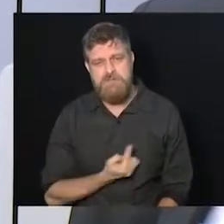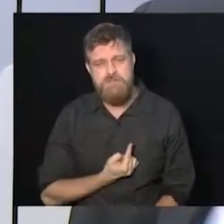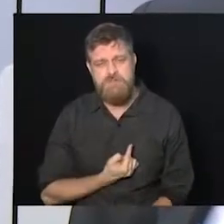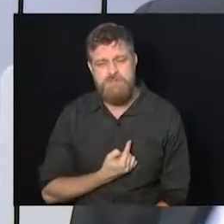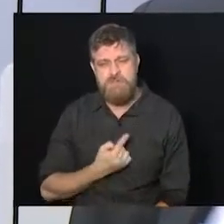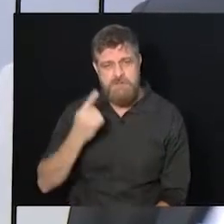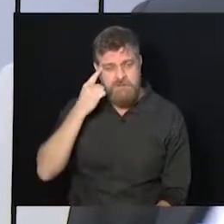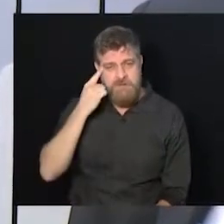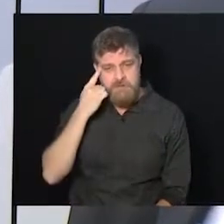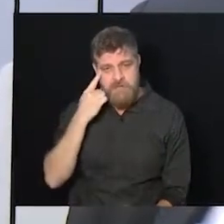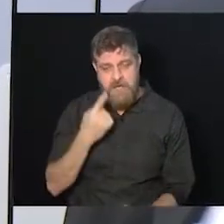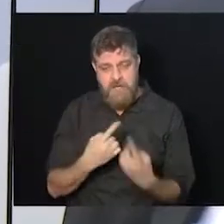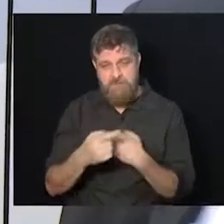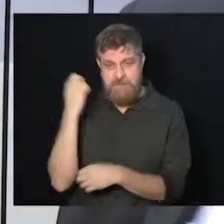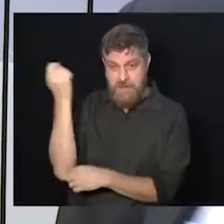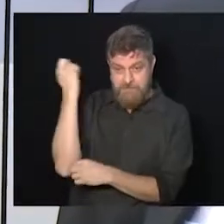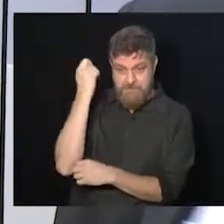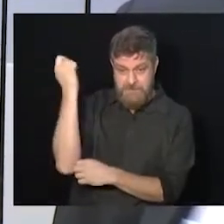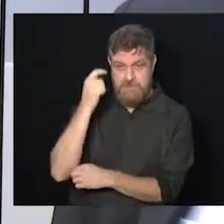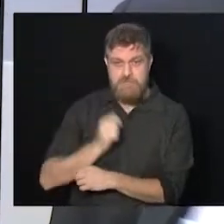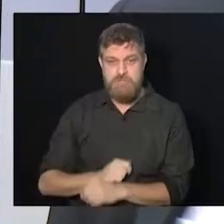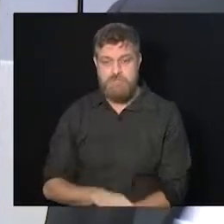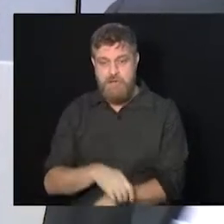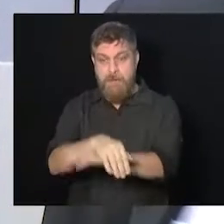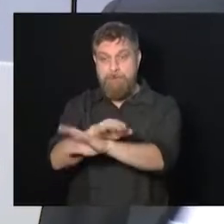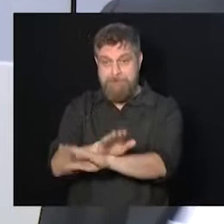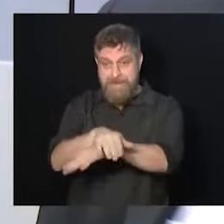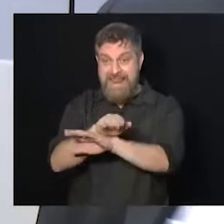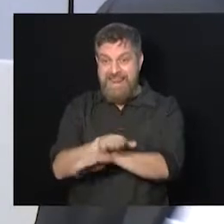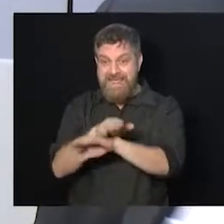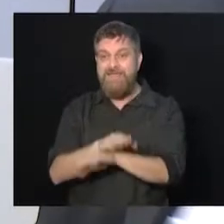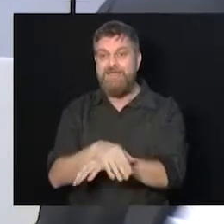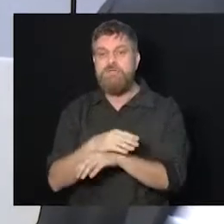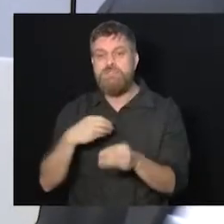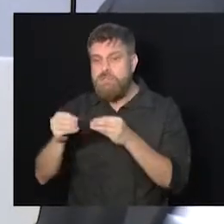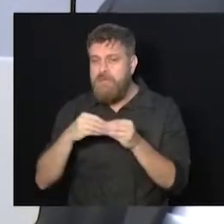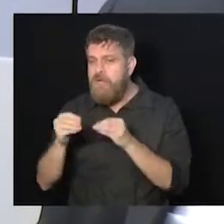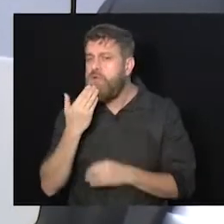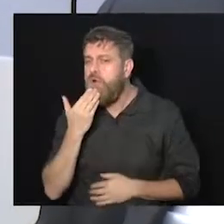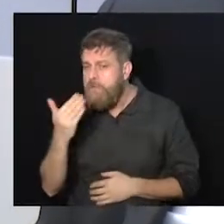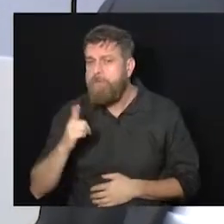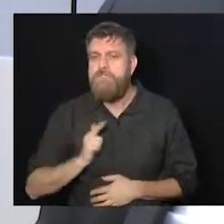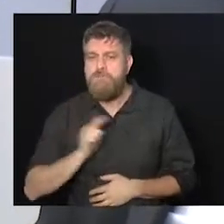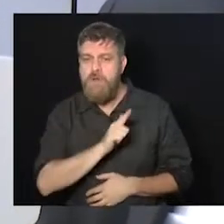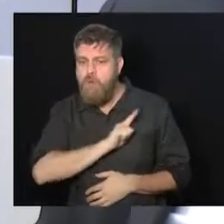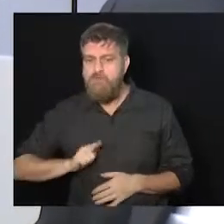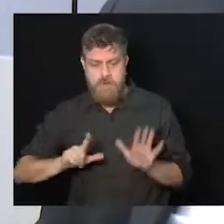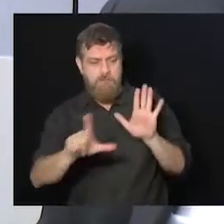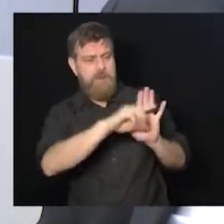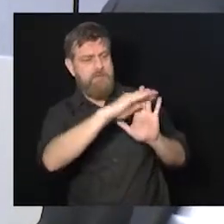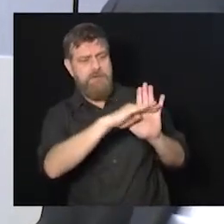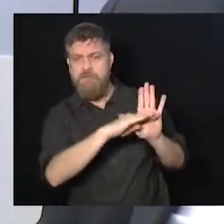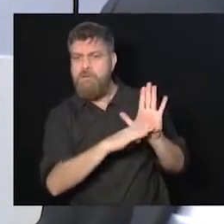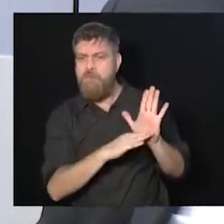para a Avenida Paulista com uma grande baleia de plástico para pedir que o governo fizesse uma legislação que